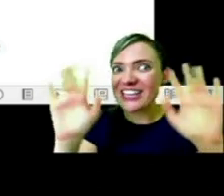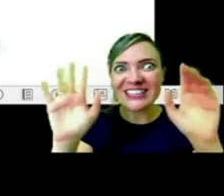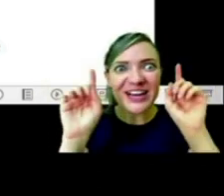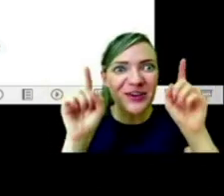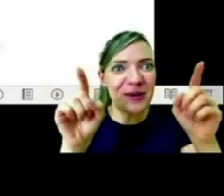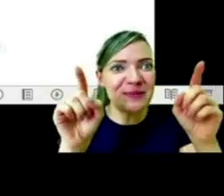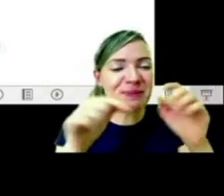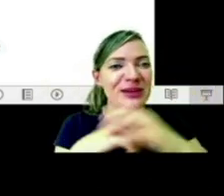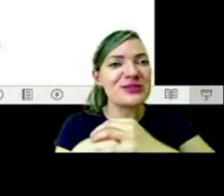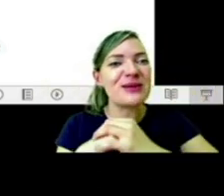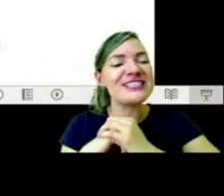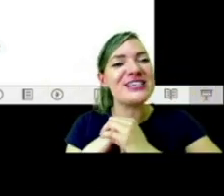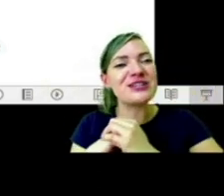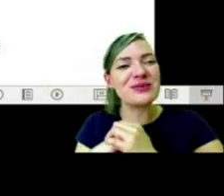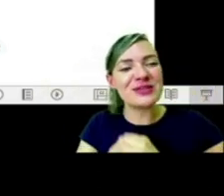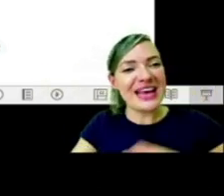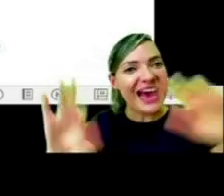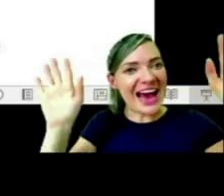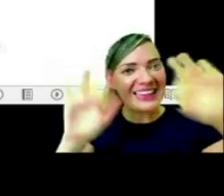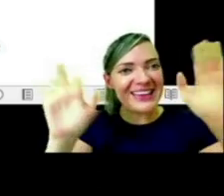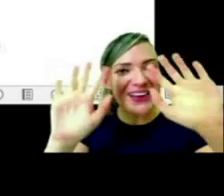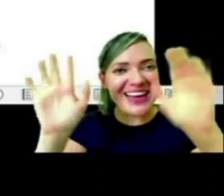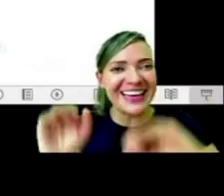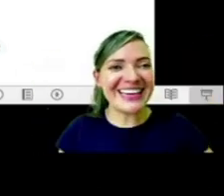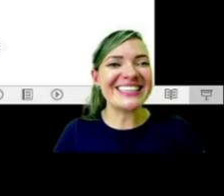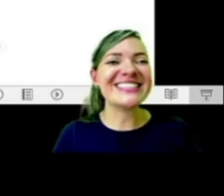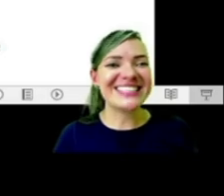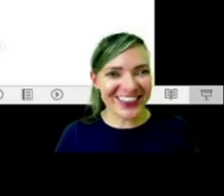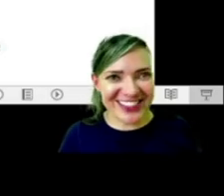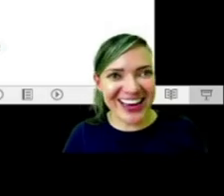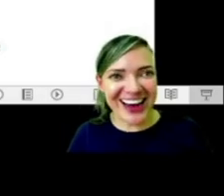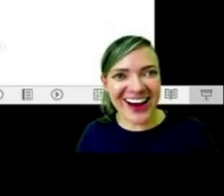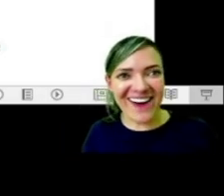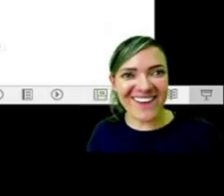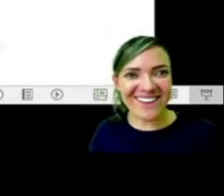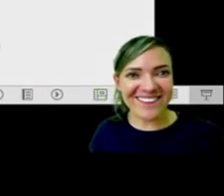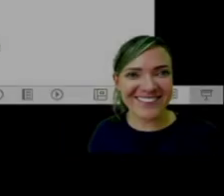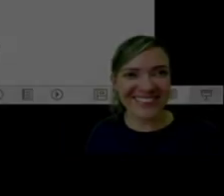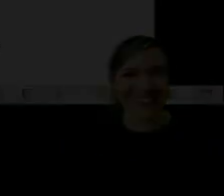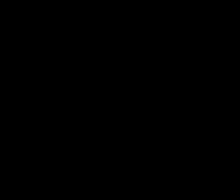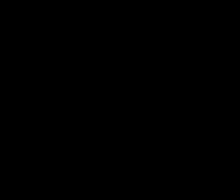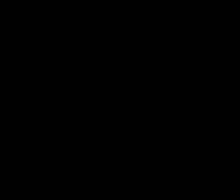Renata, tia Taioba para os mais íntimos. Até mais! Tchau, tchau!